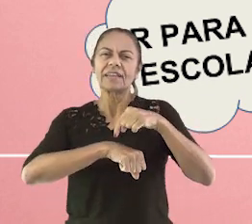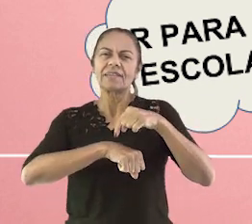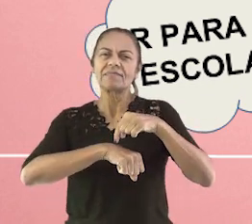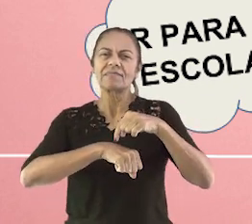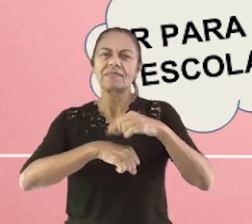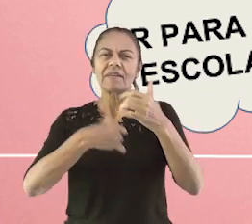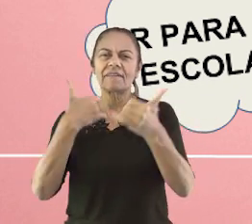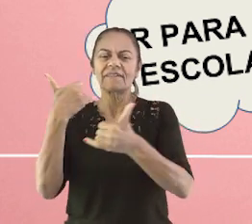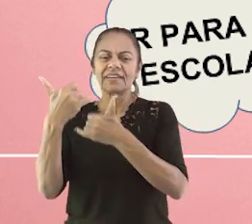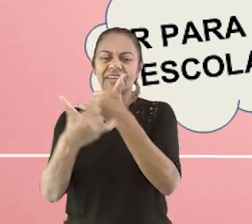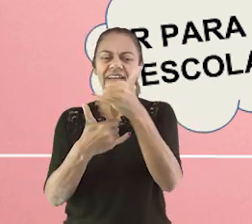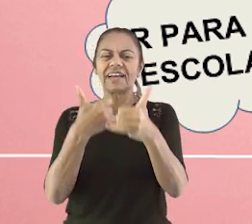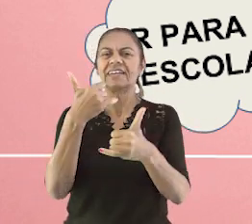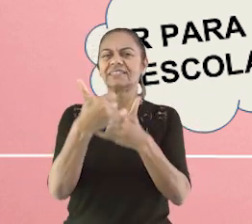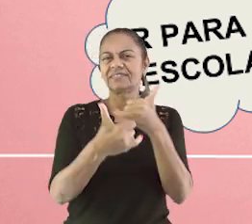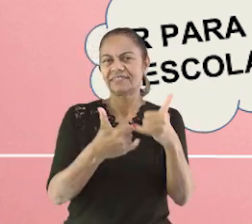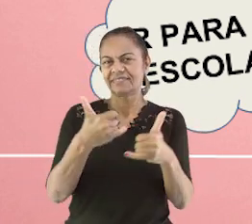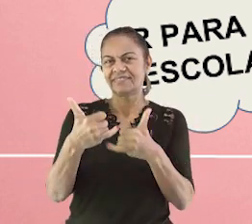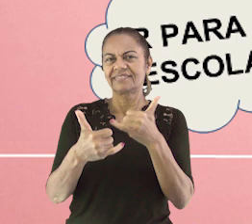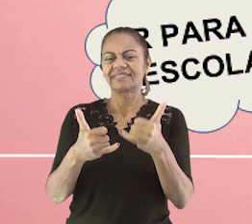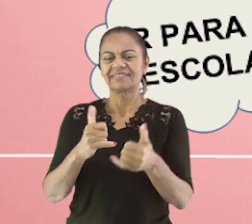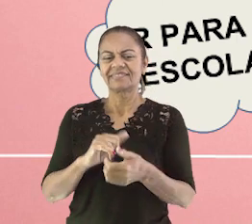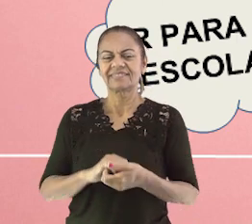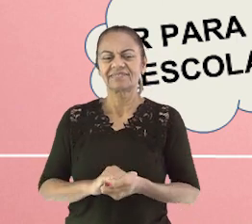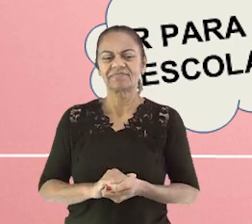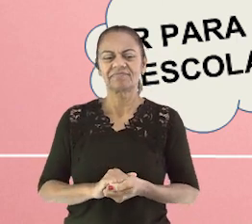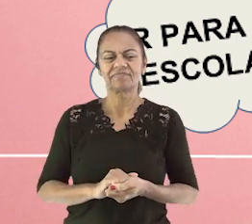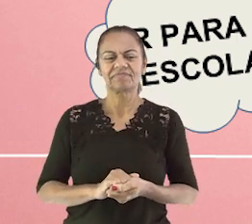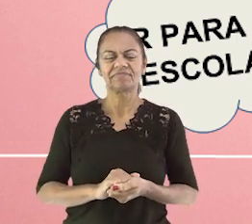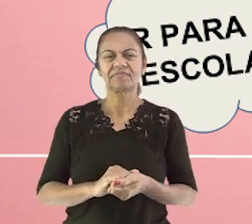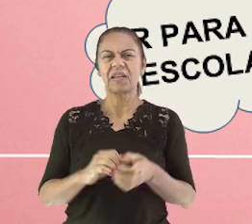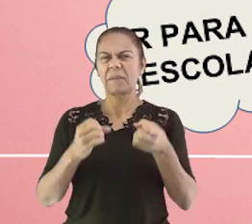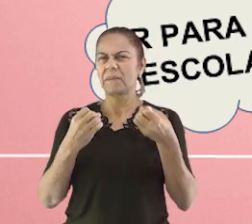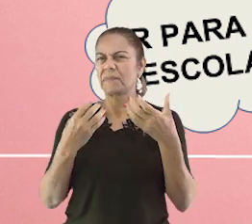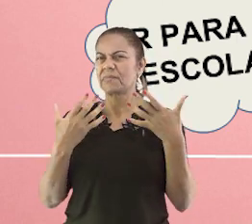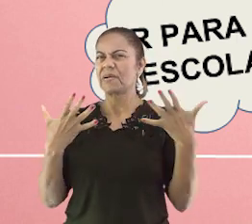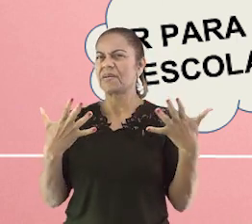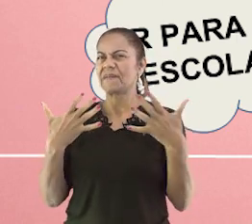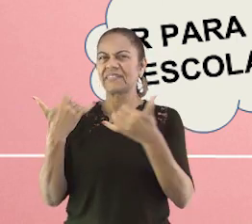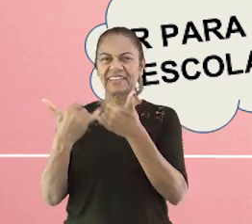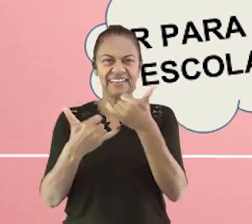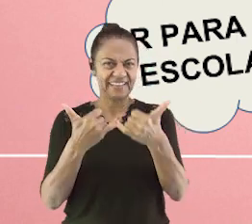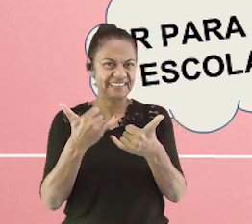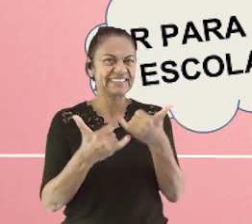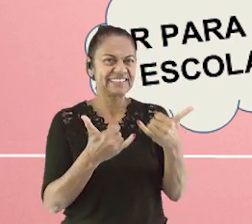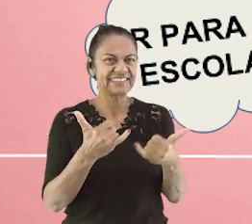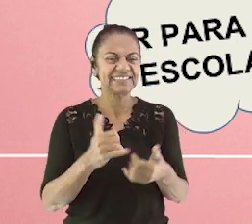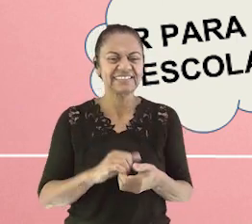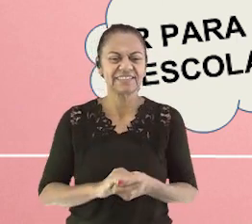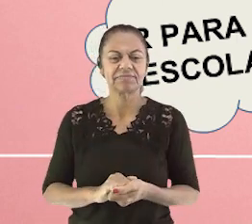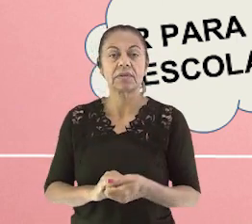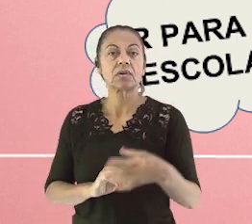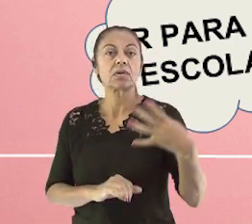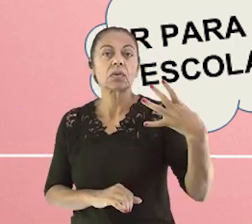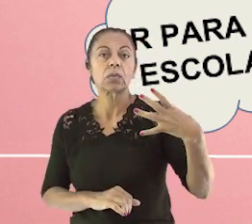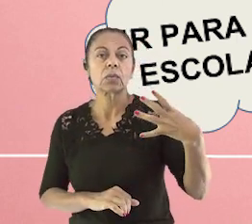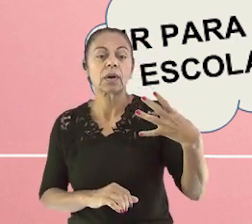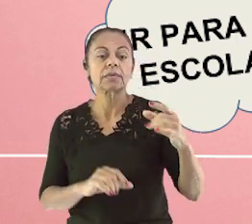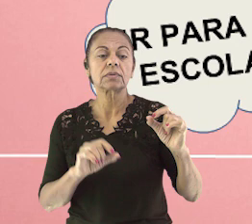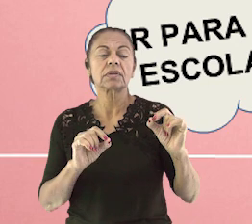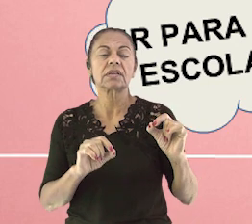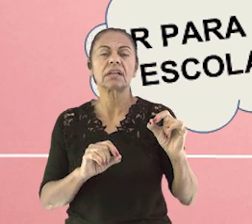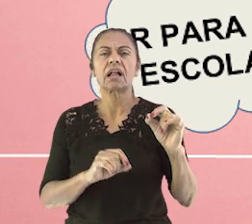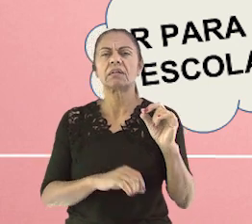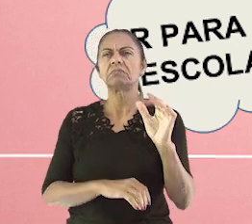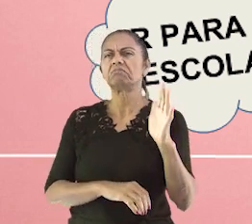brincar. Isso mesmo. Então, ó, hora de brincar. É bom demais brincar, né? Mas, em